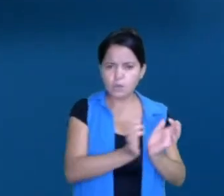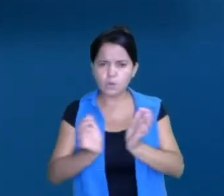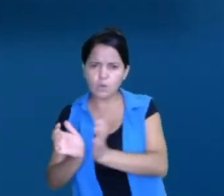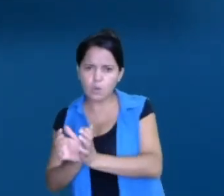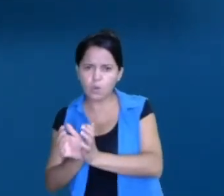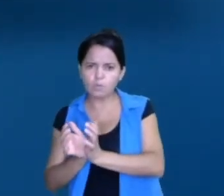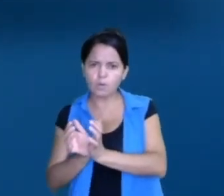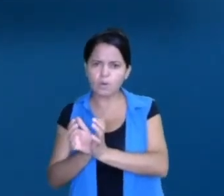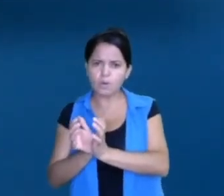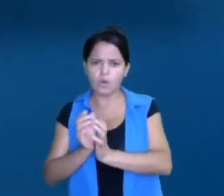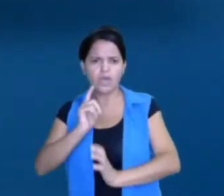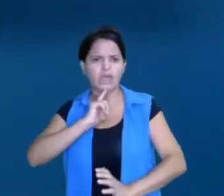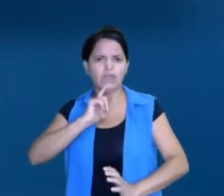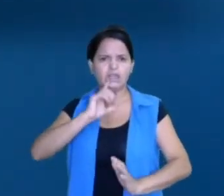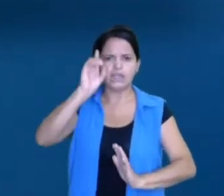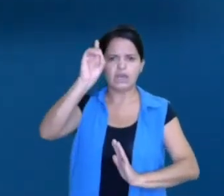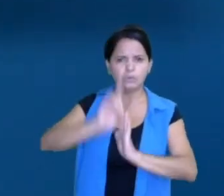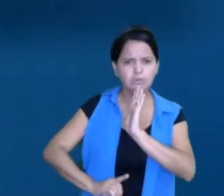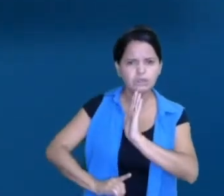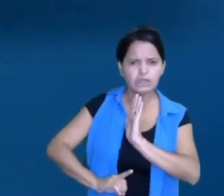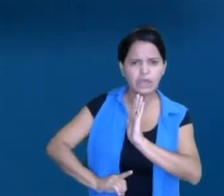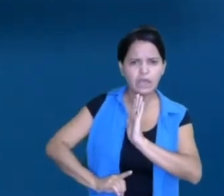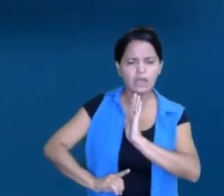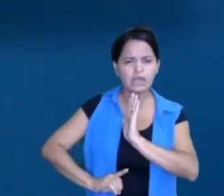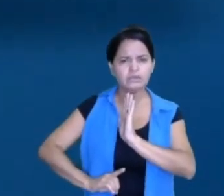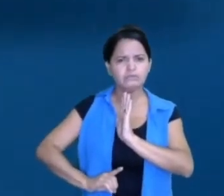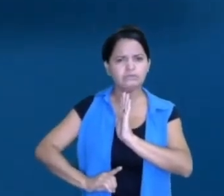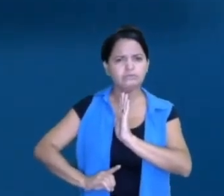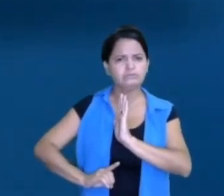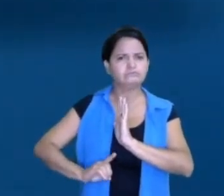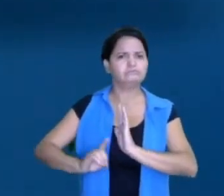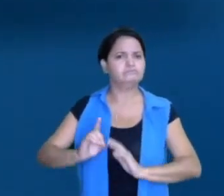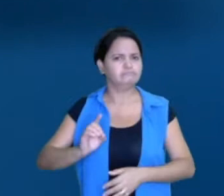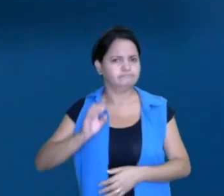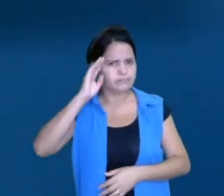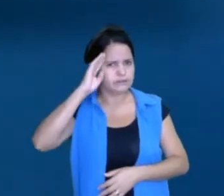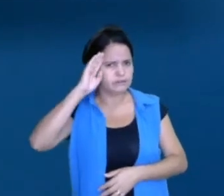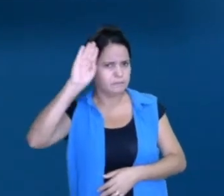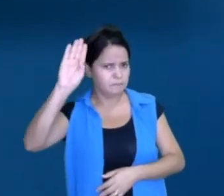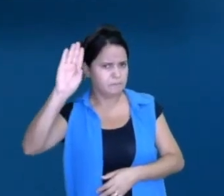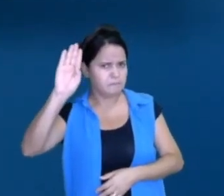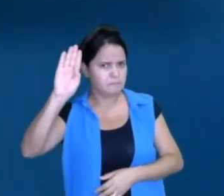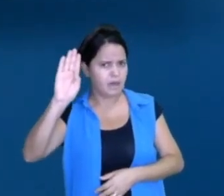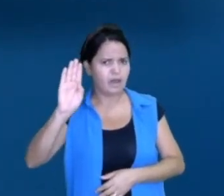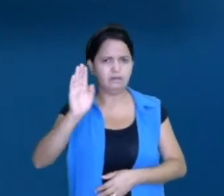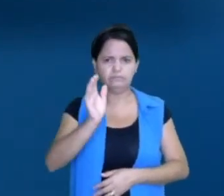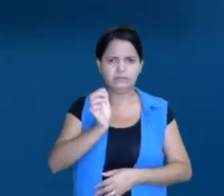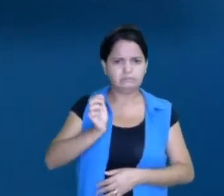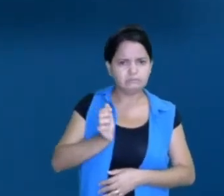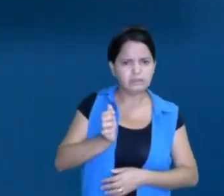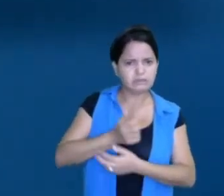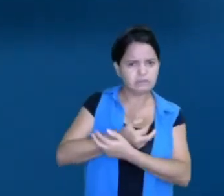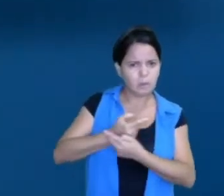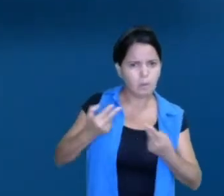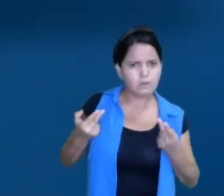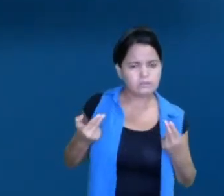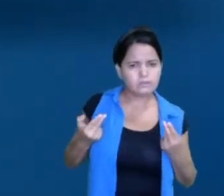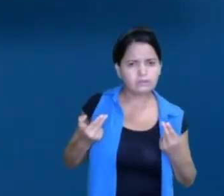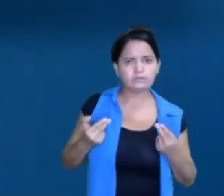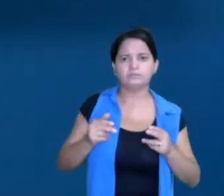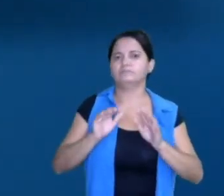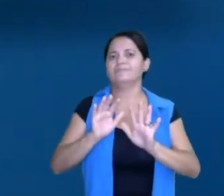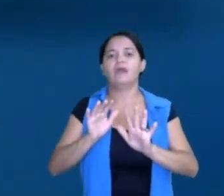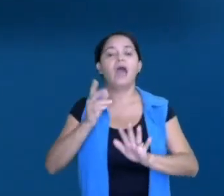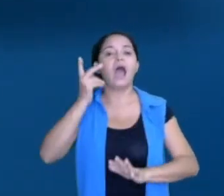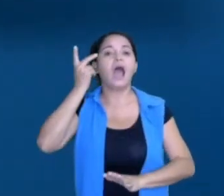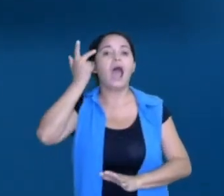aliás, que tinham direito, o clero, a nobreza. Gente, na história é muito comum que isso ocorria, né? Que isso ocorresse.